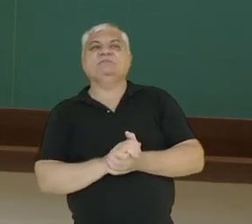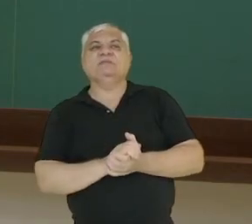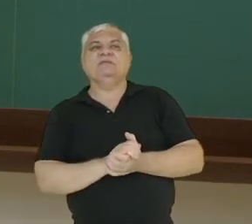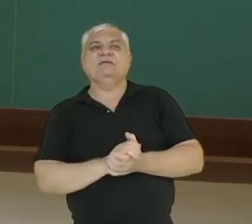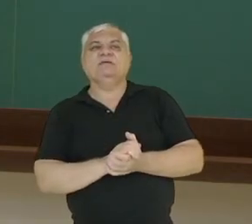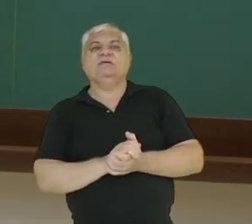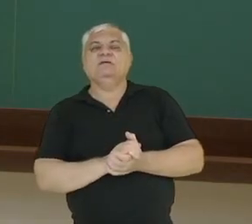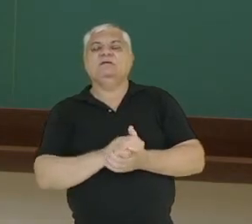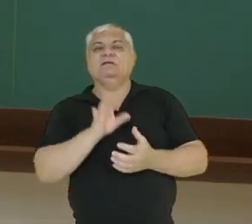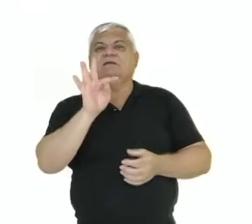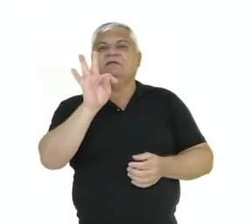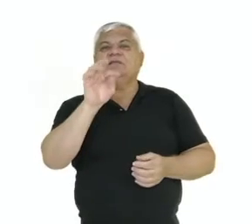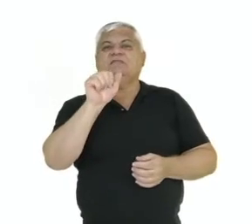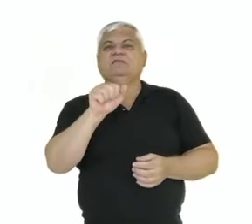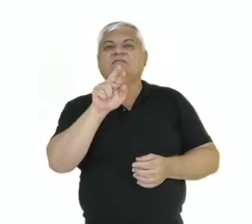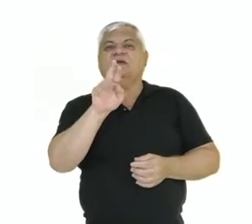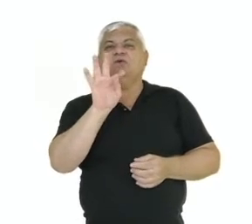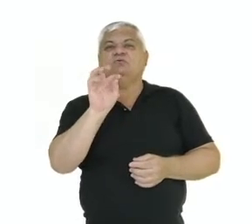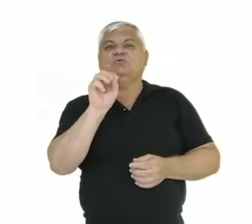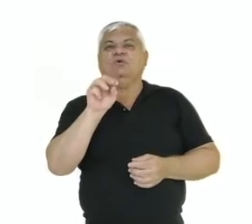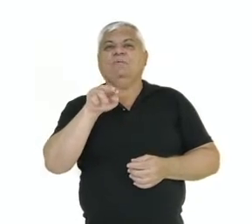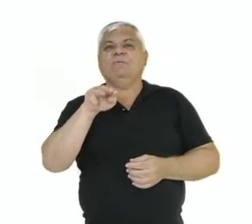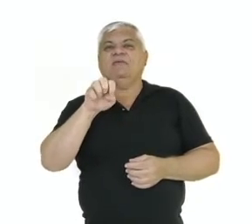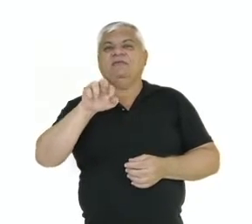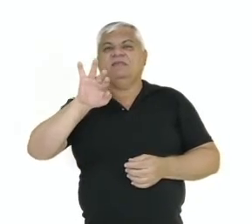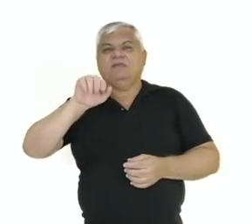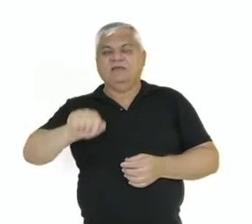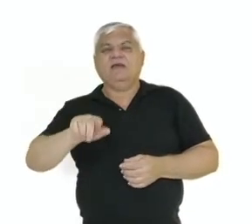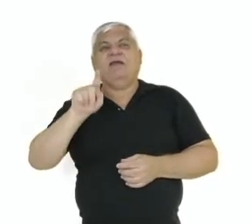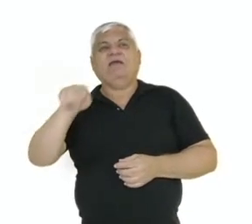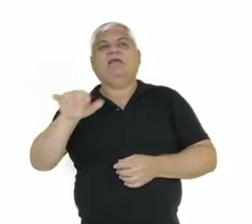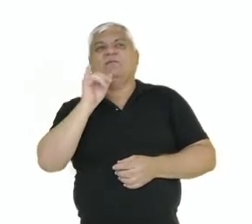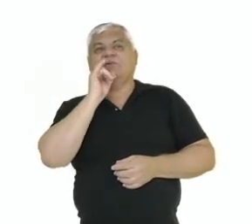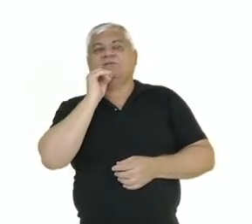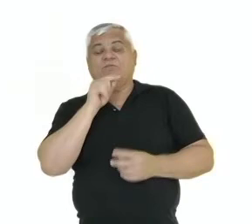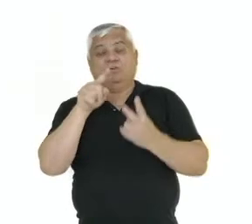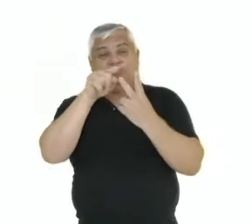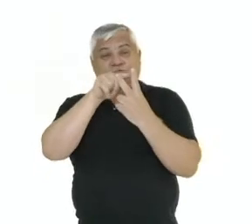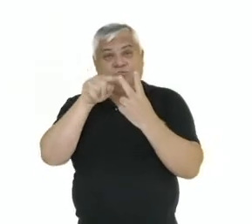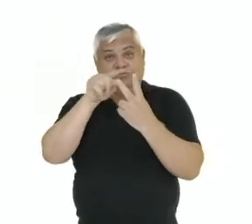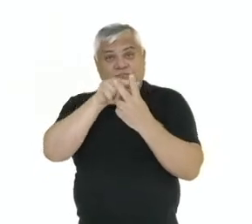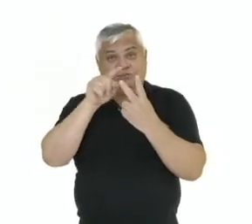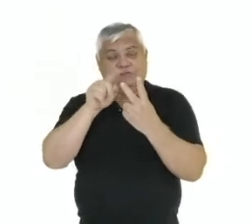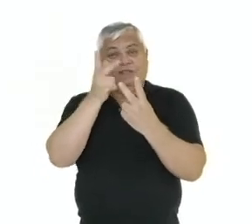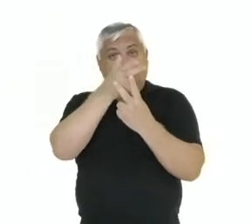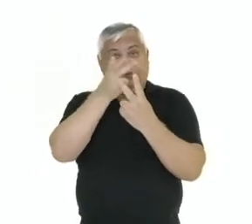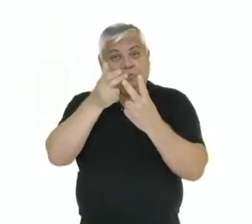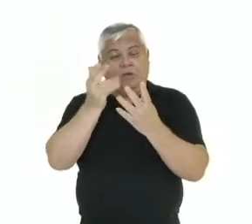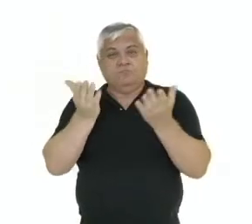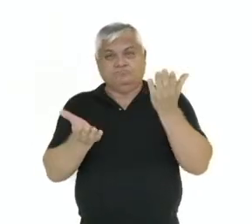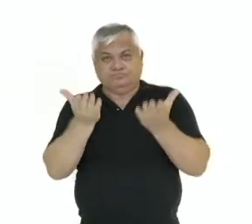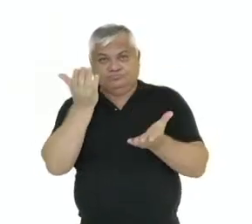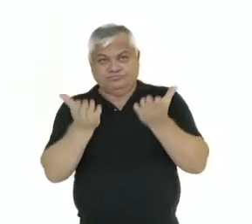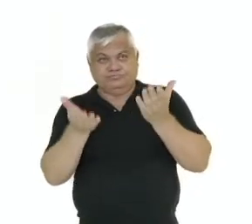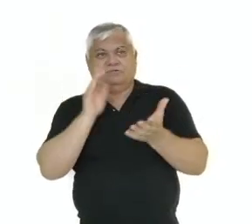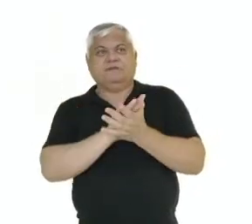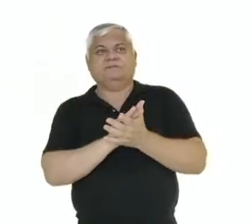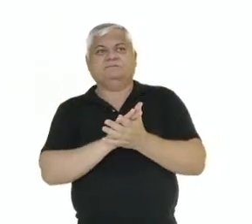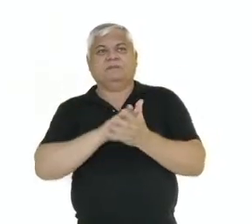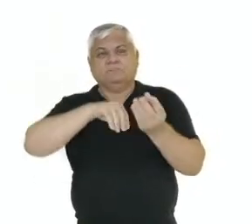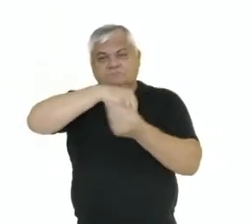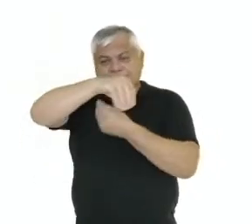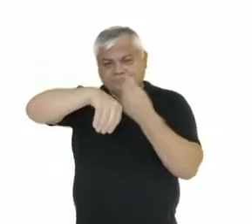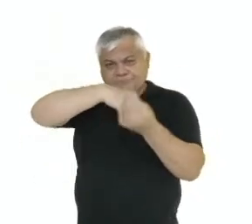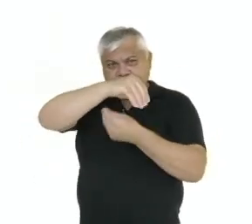ó. Tautomeria é um caso particular de isomeria de função, no qual dois isômeros coexistem em equilíbrio. Os compostos